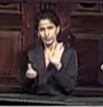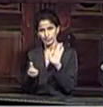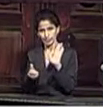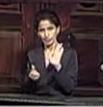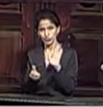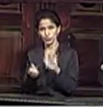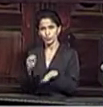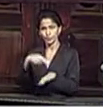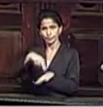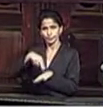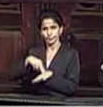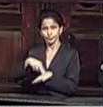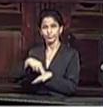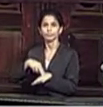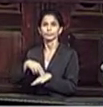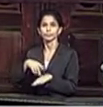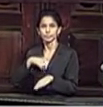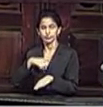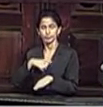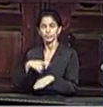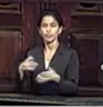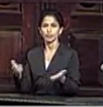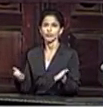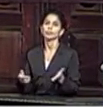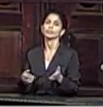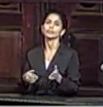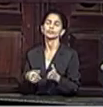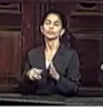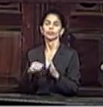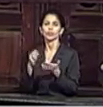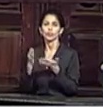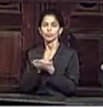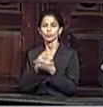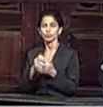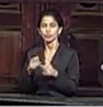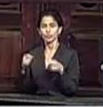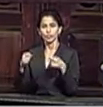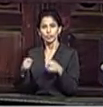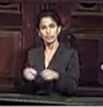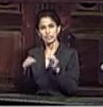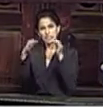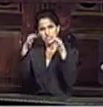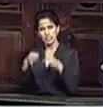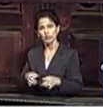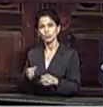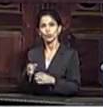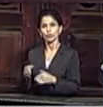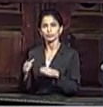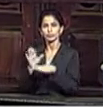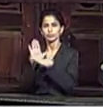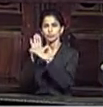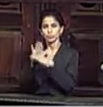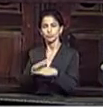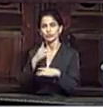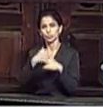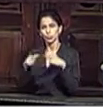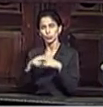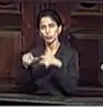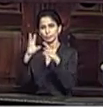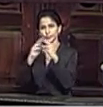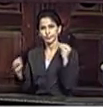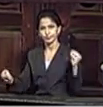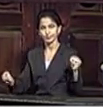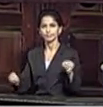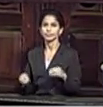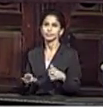tribuna pelo nosso líder, deputado Luiz Paulo, de medidas concretas que possam encaminhar uma solução para a saída da crise, não